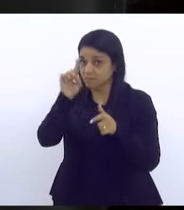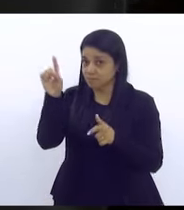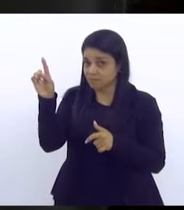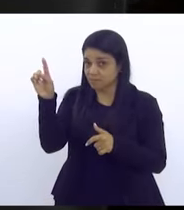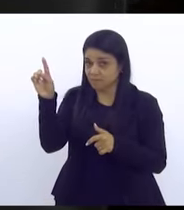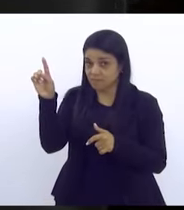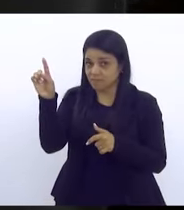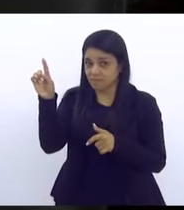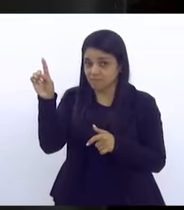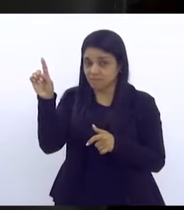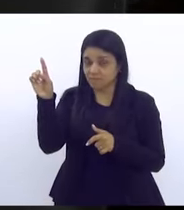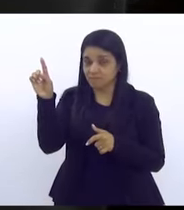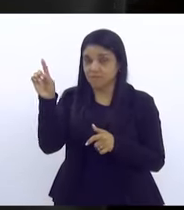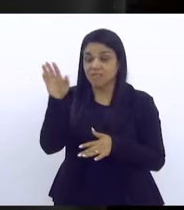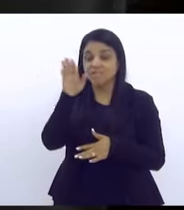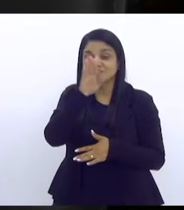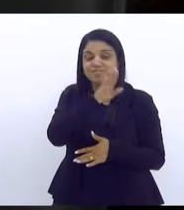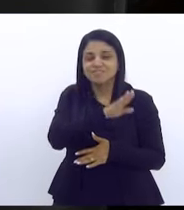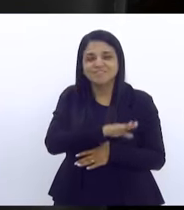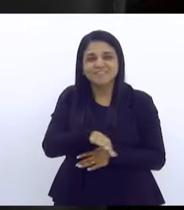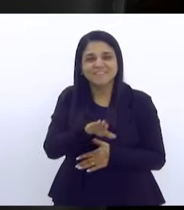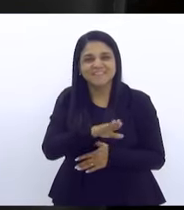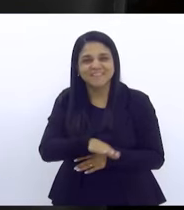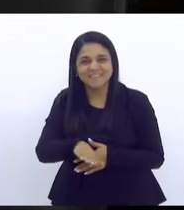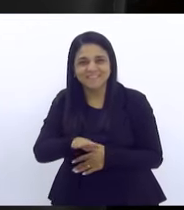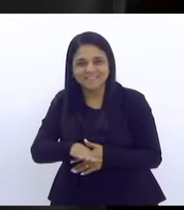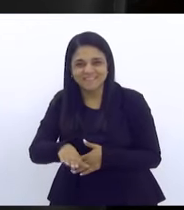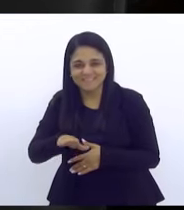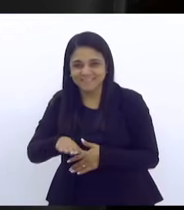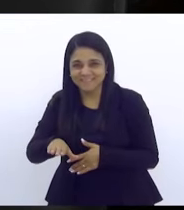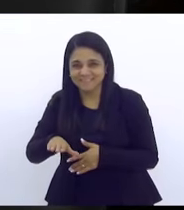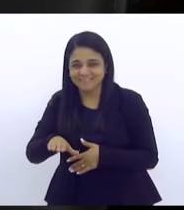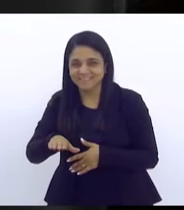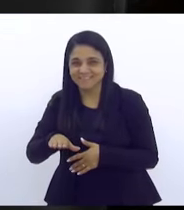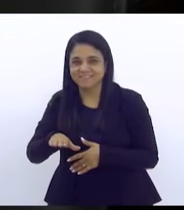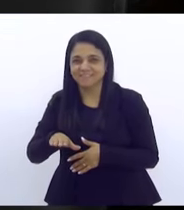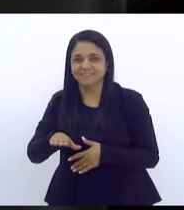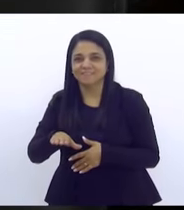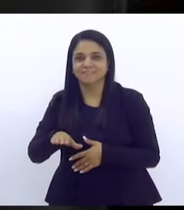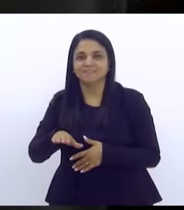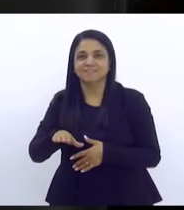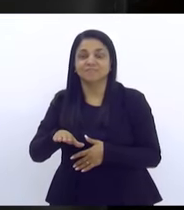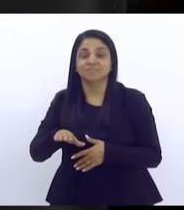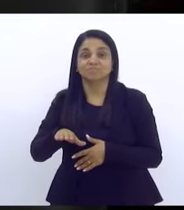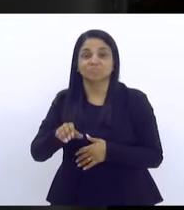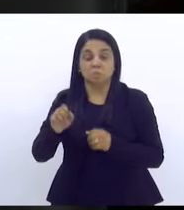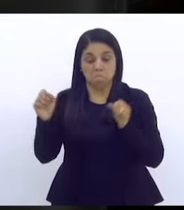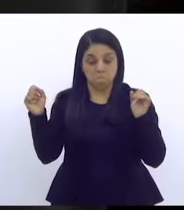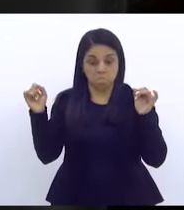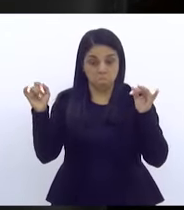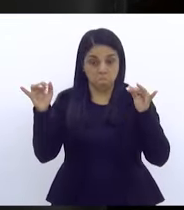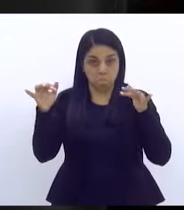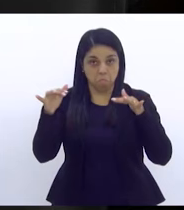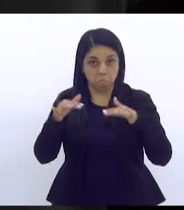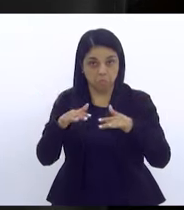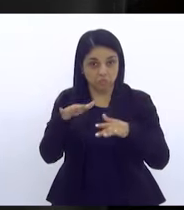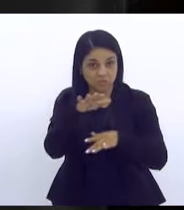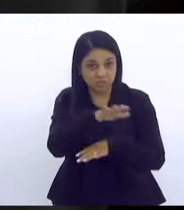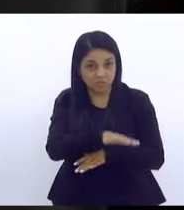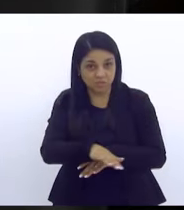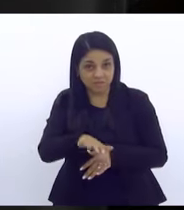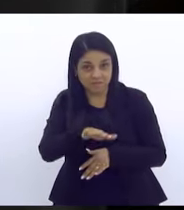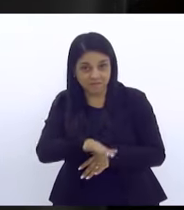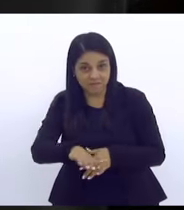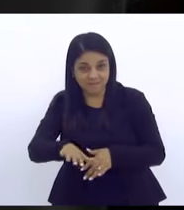feito de crianças, seja ela da multidão de crianças que